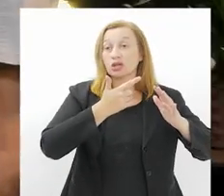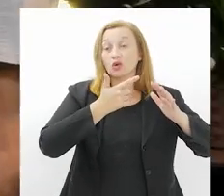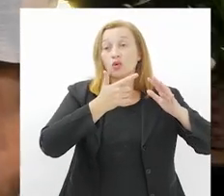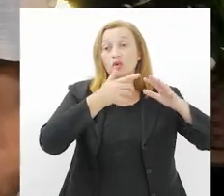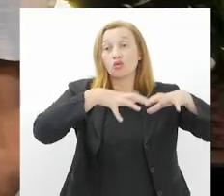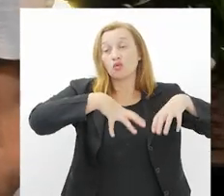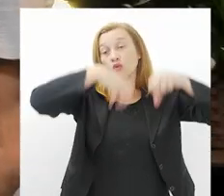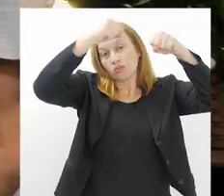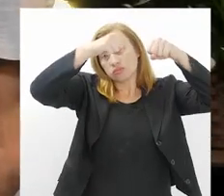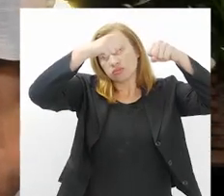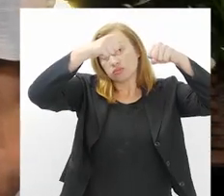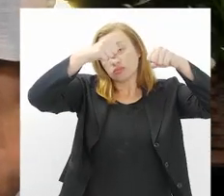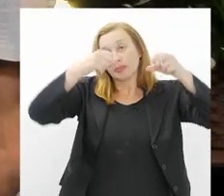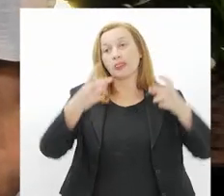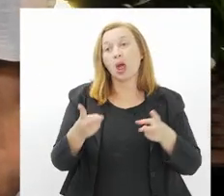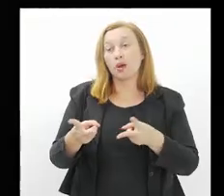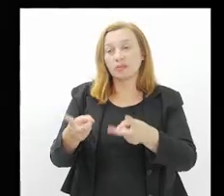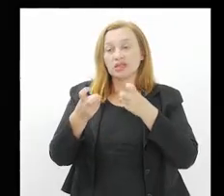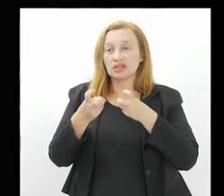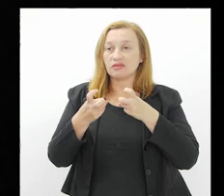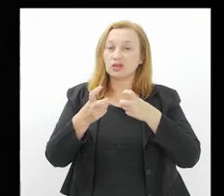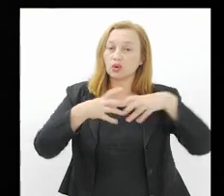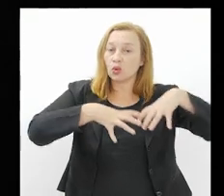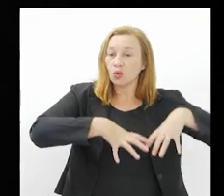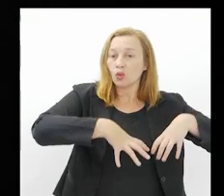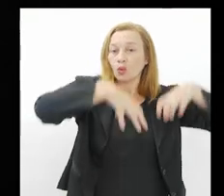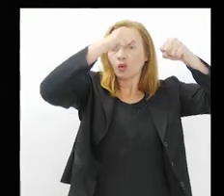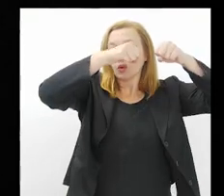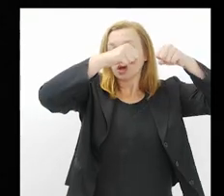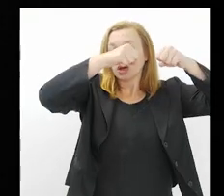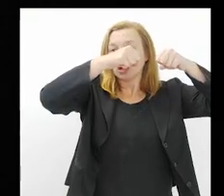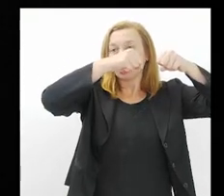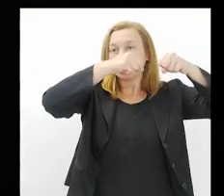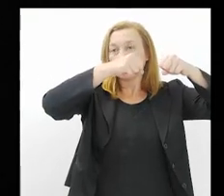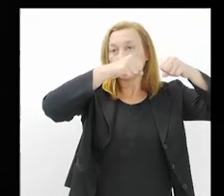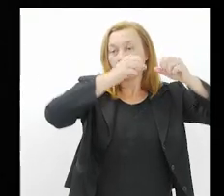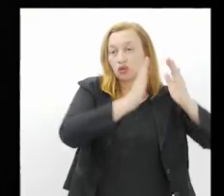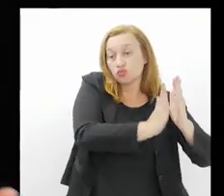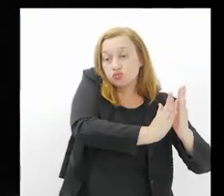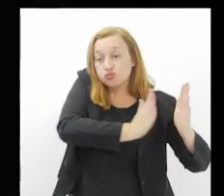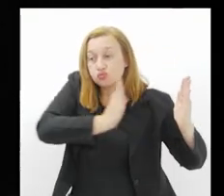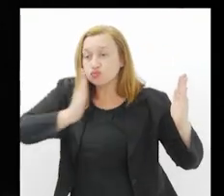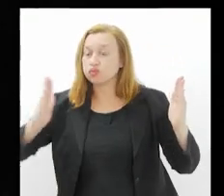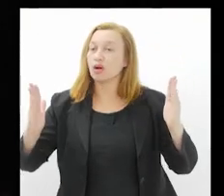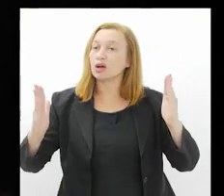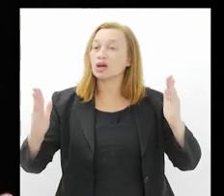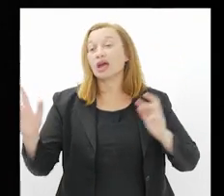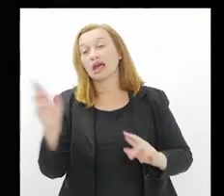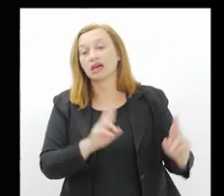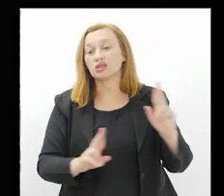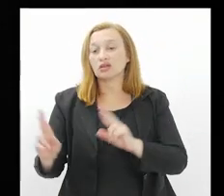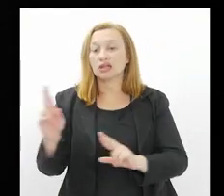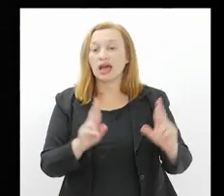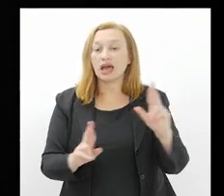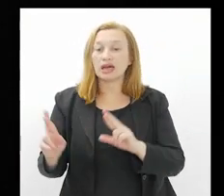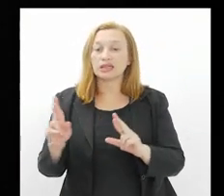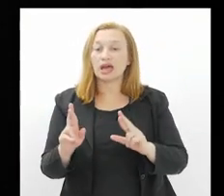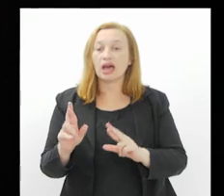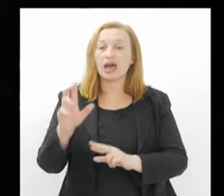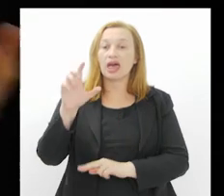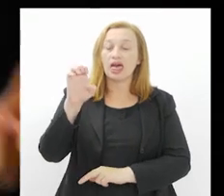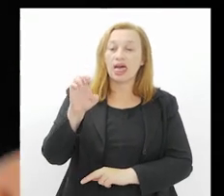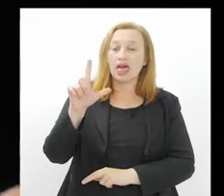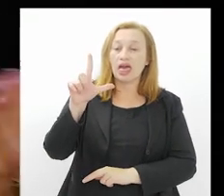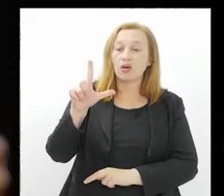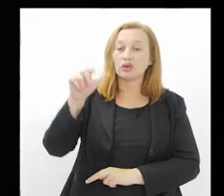O que está acontecendo é que pode ser que a gente esteja observando uma estação seca mais longa esse ano, né? Que pode